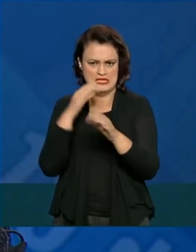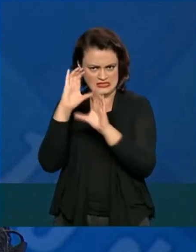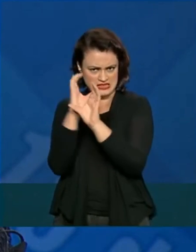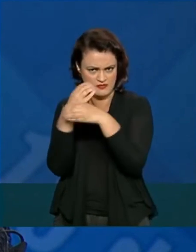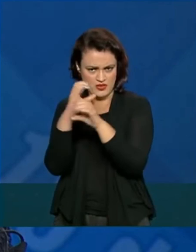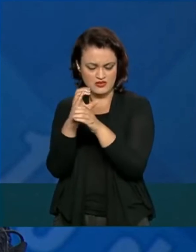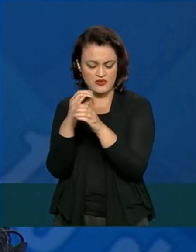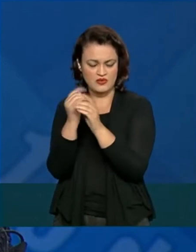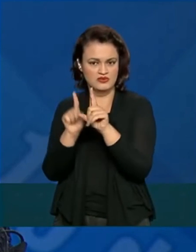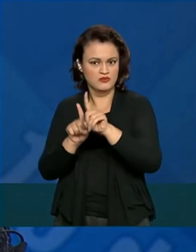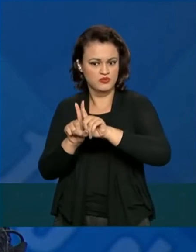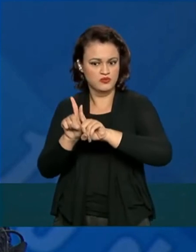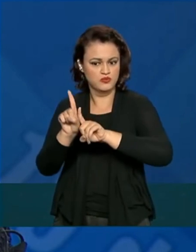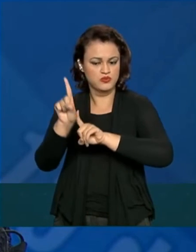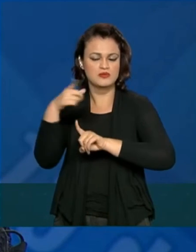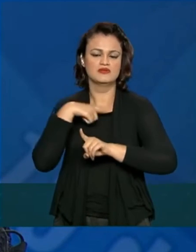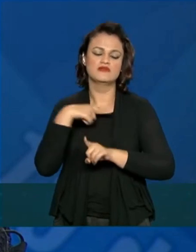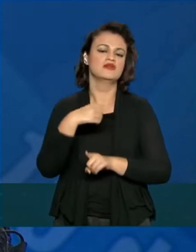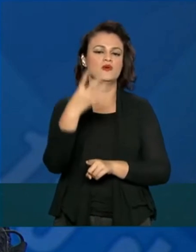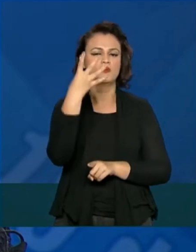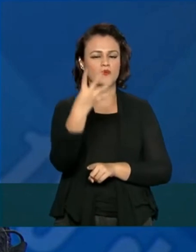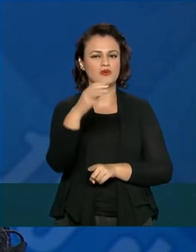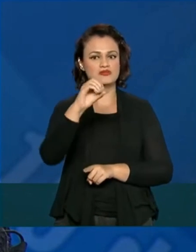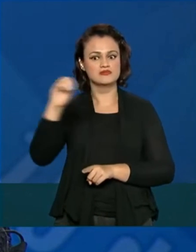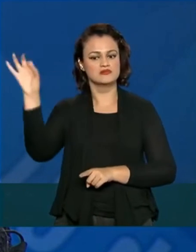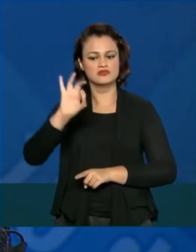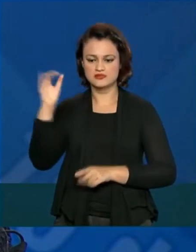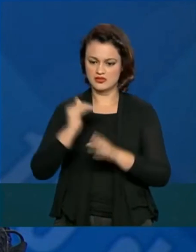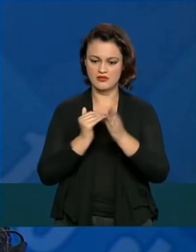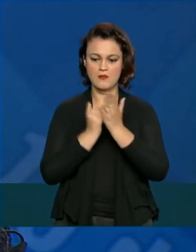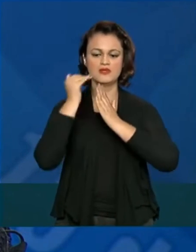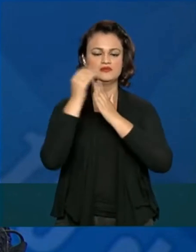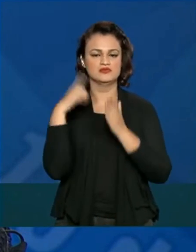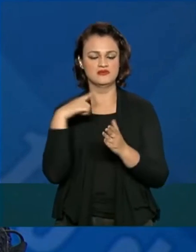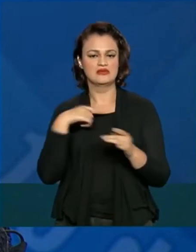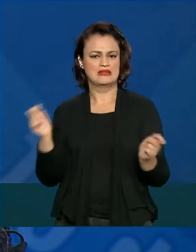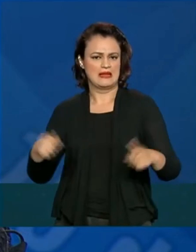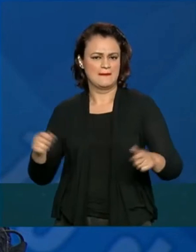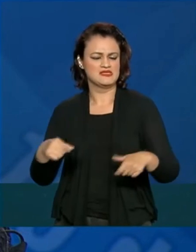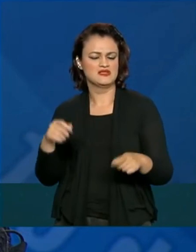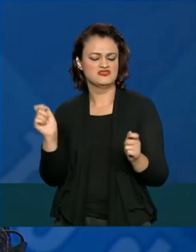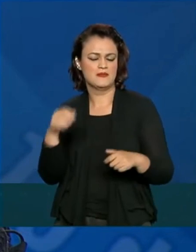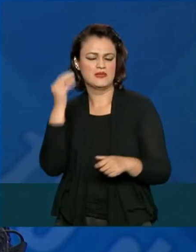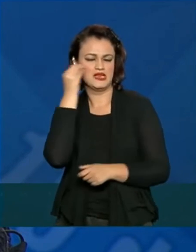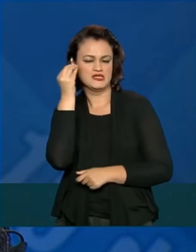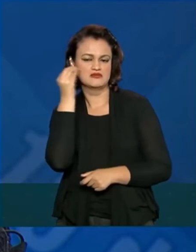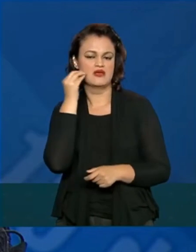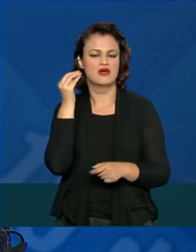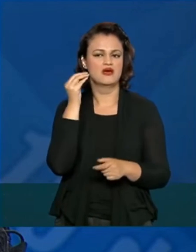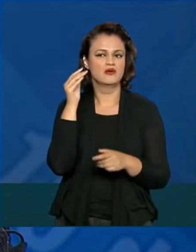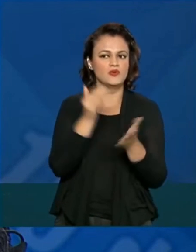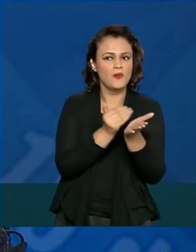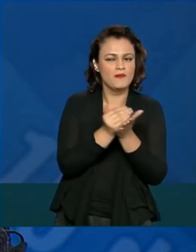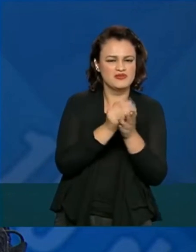aumento exponencial de mais de 400% da sua capacidade de testagem em relação ao começo